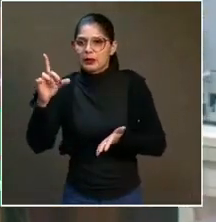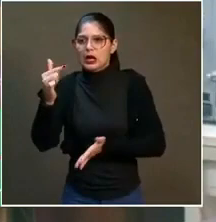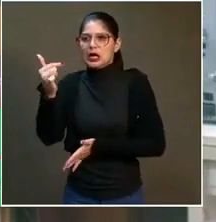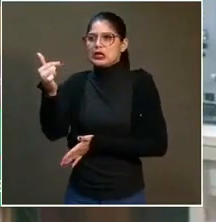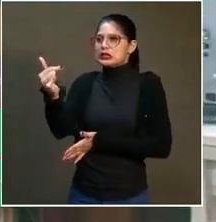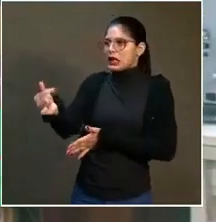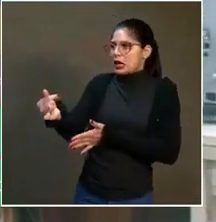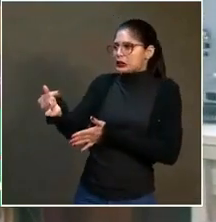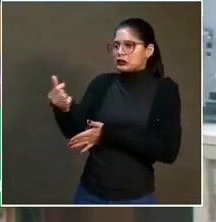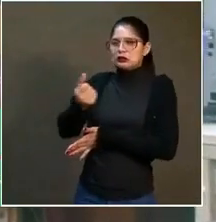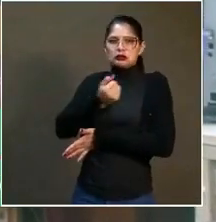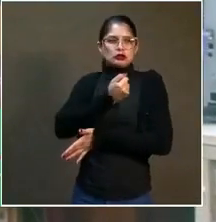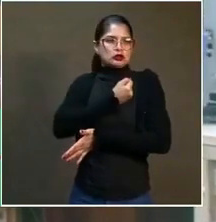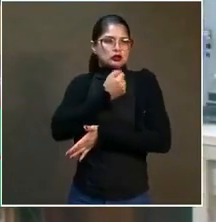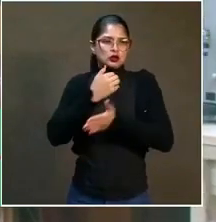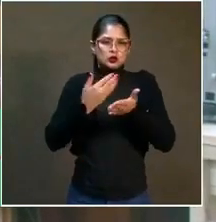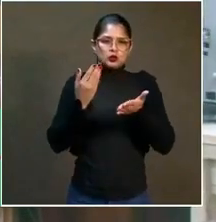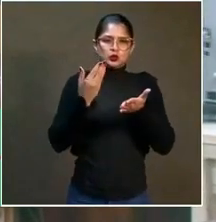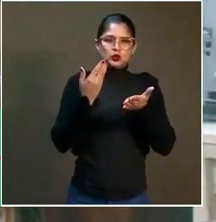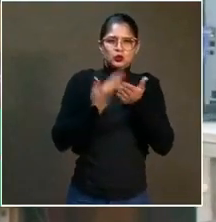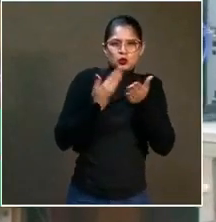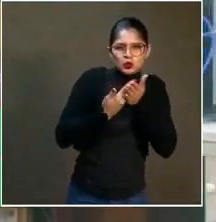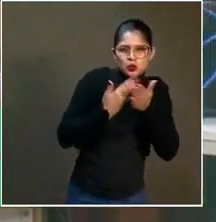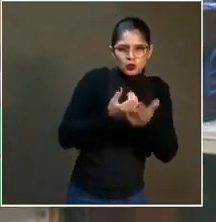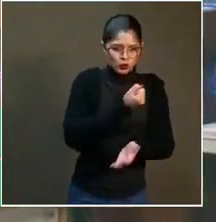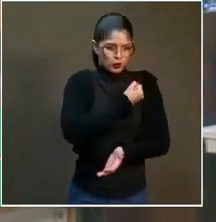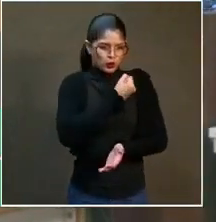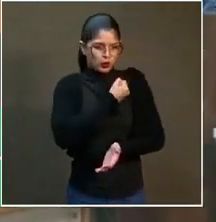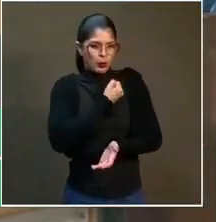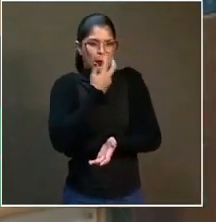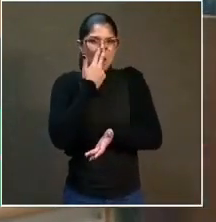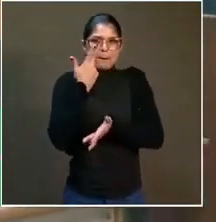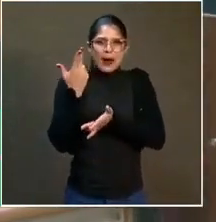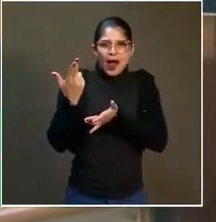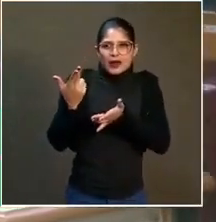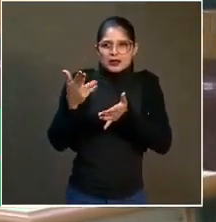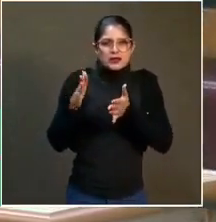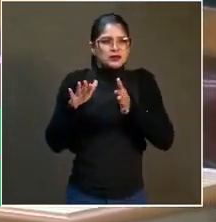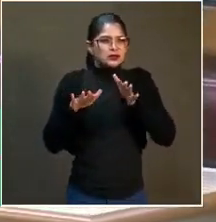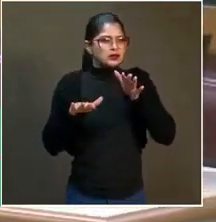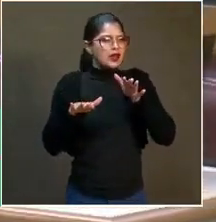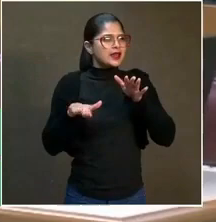de numerologia, nós estamos aqui a falar de equidade, de equilíbrio.